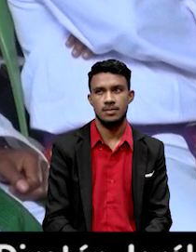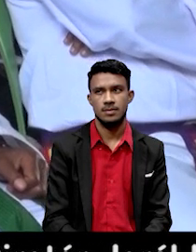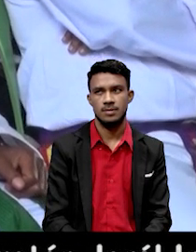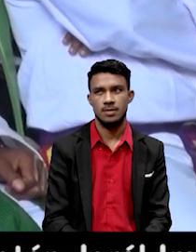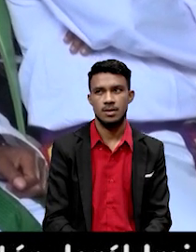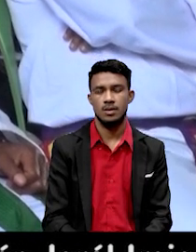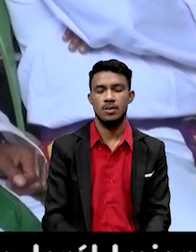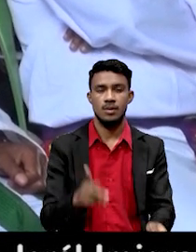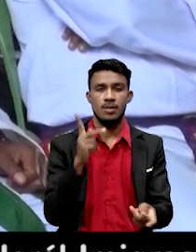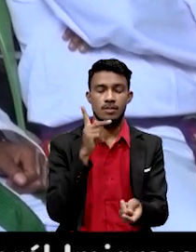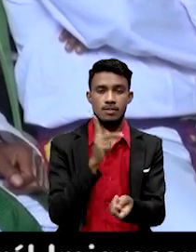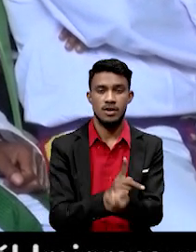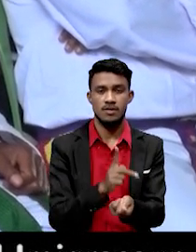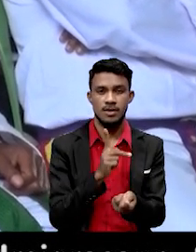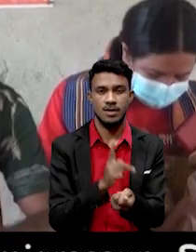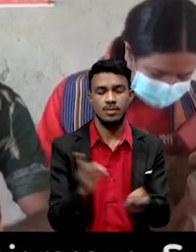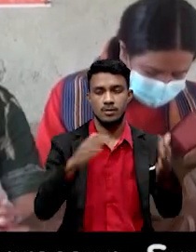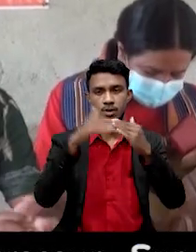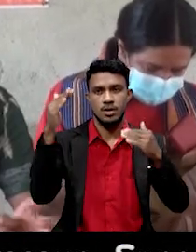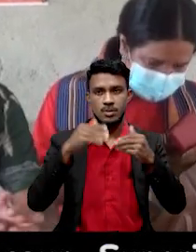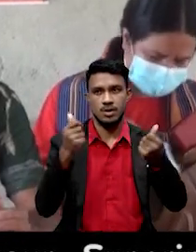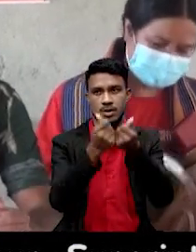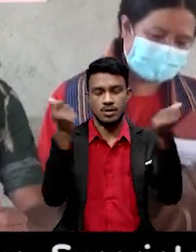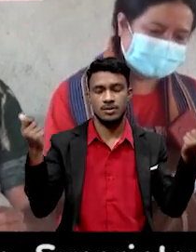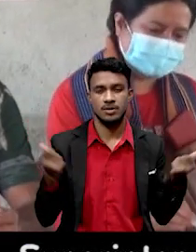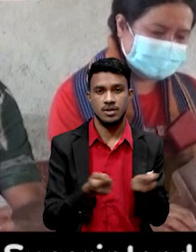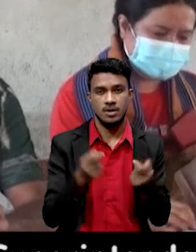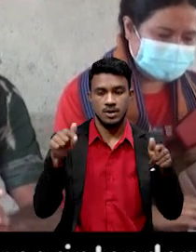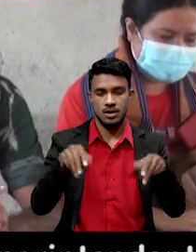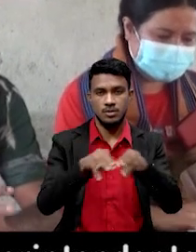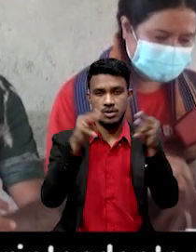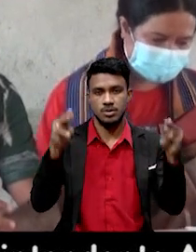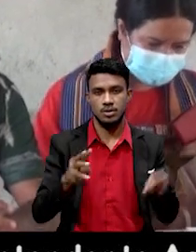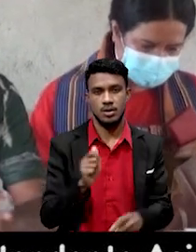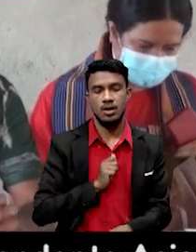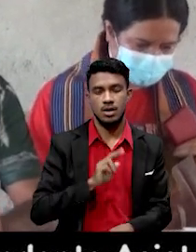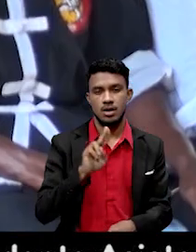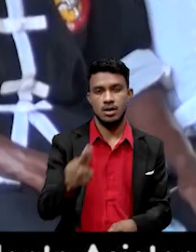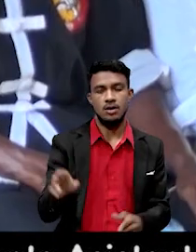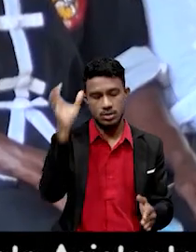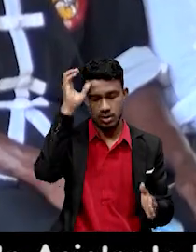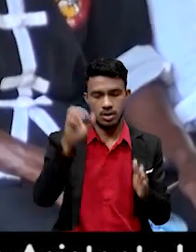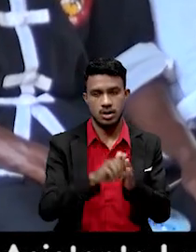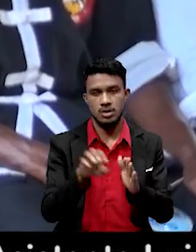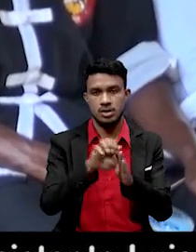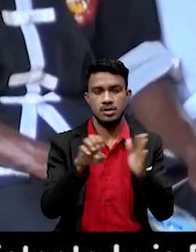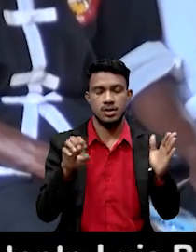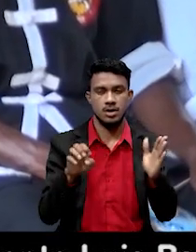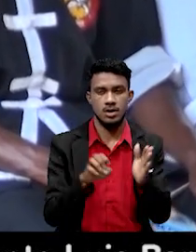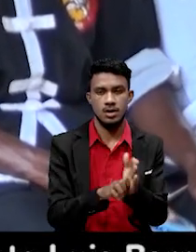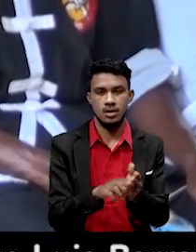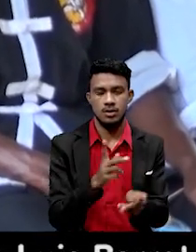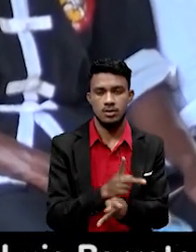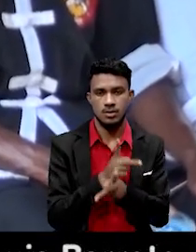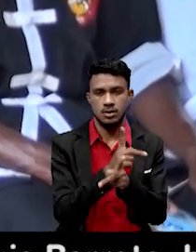Até prevenir conflito entre grupo artes marciais no ritual e o município Eleu, Secretaria de Estado de Proteção Civil, Lihusi